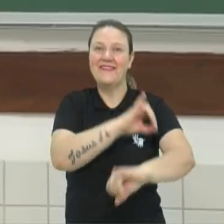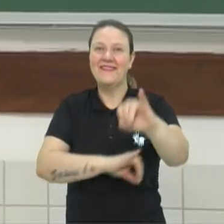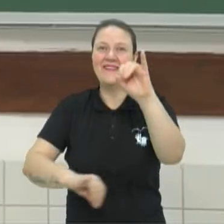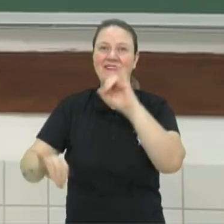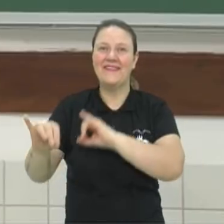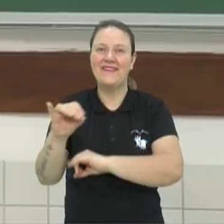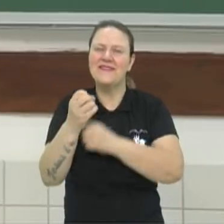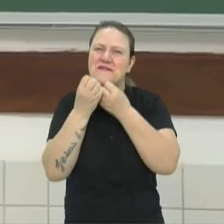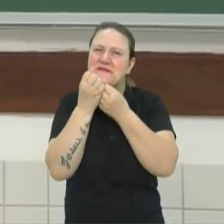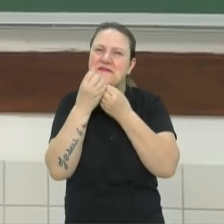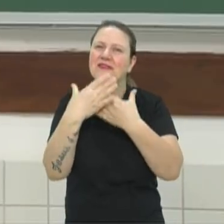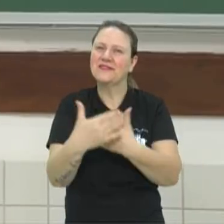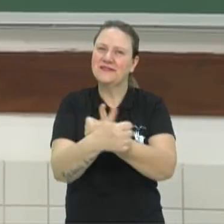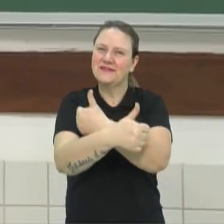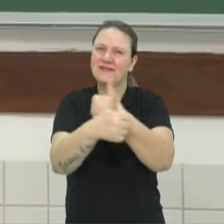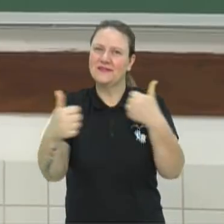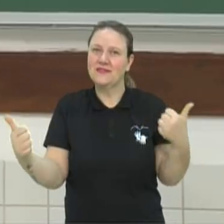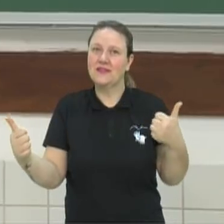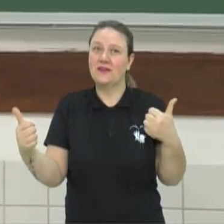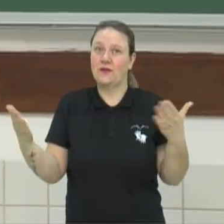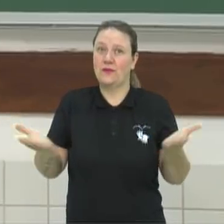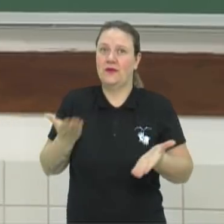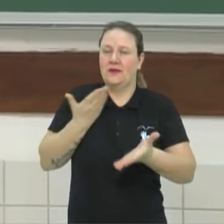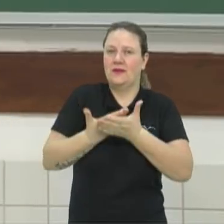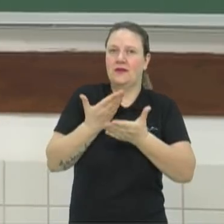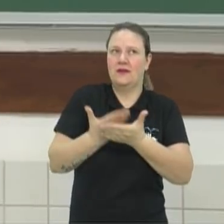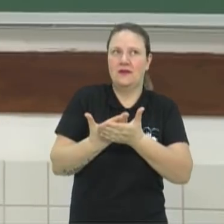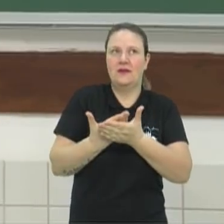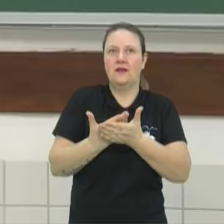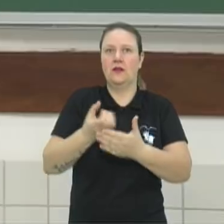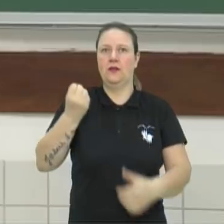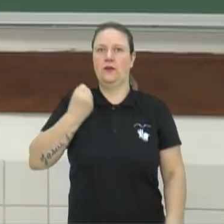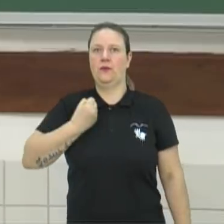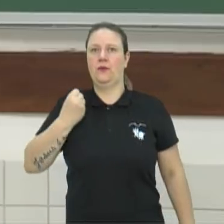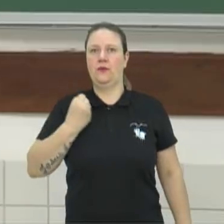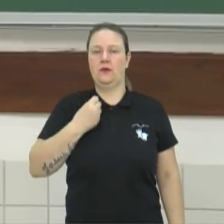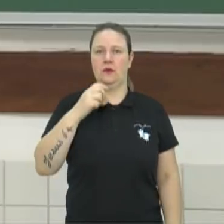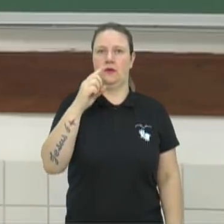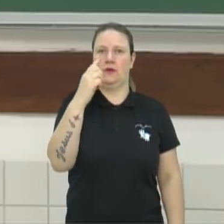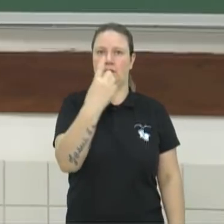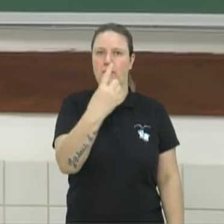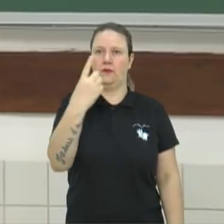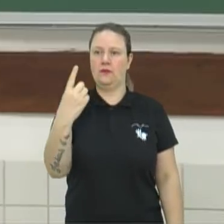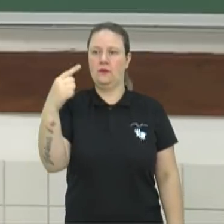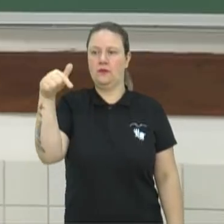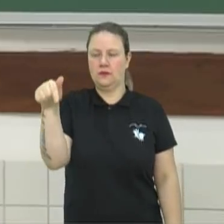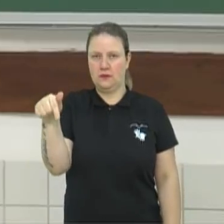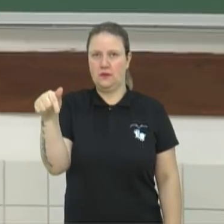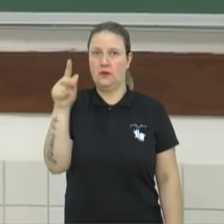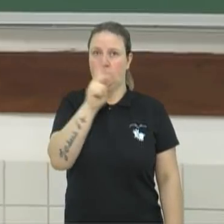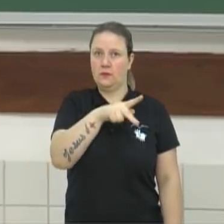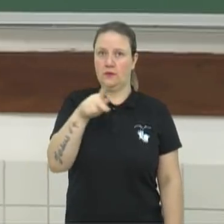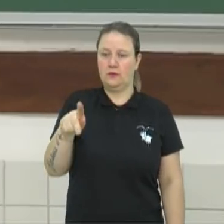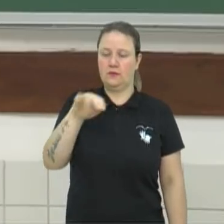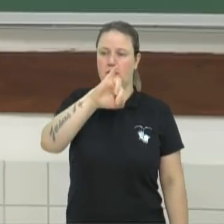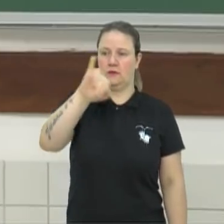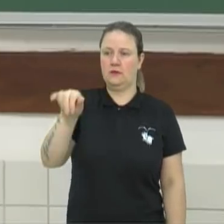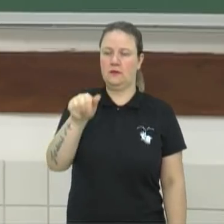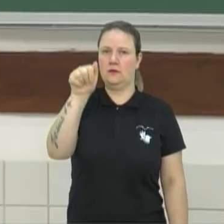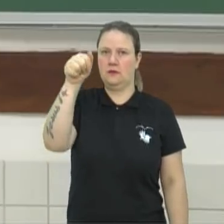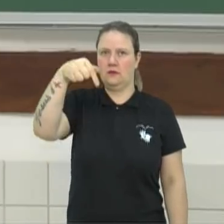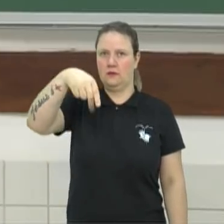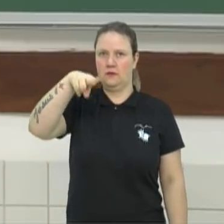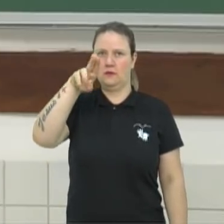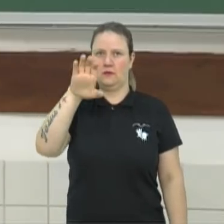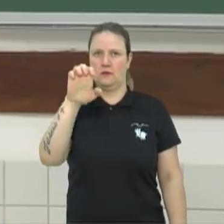Olá, tudo bem com vocês? A nossa aula de hoje é a aula de número 117. Eu sou a professora Jaqueline. Gostaria